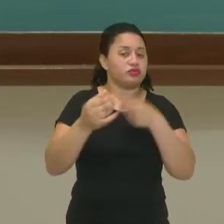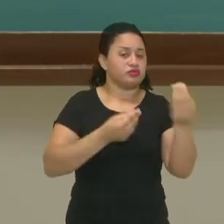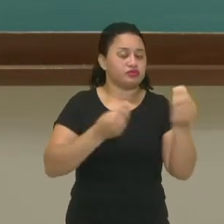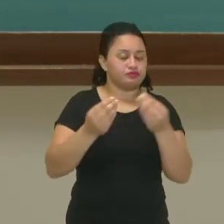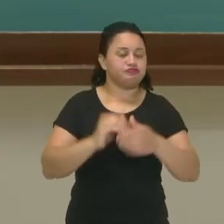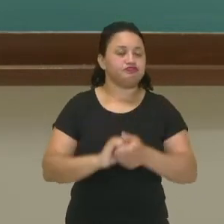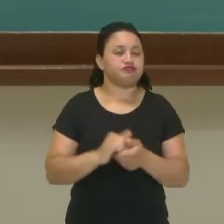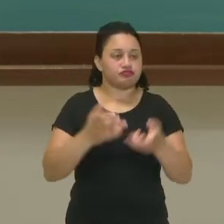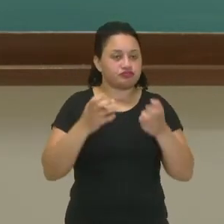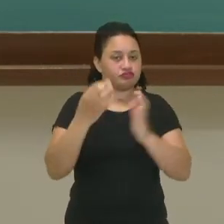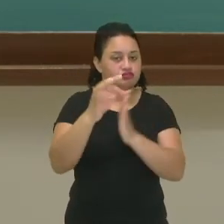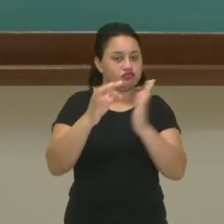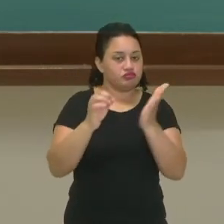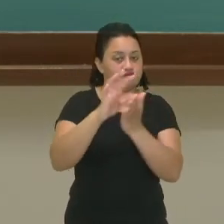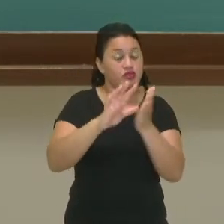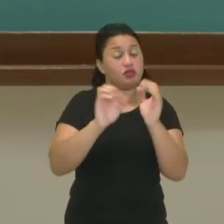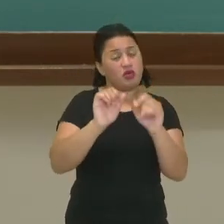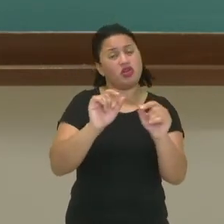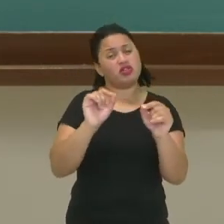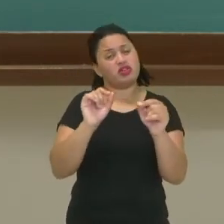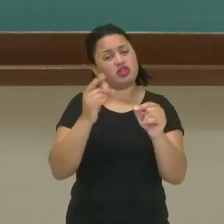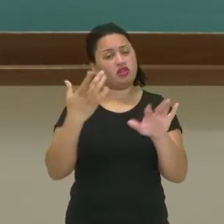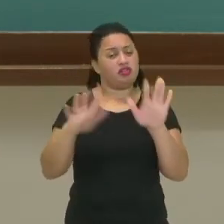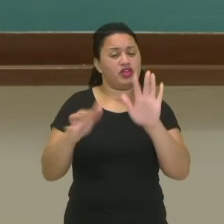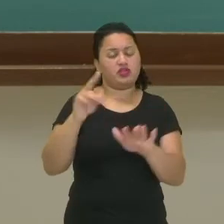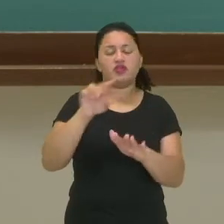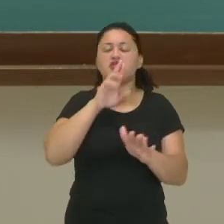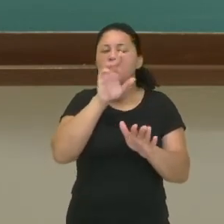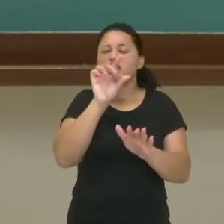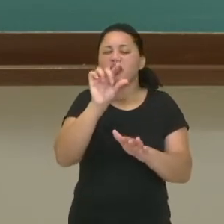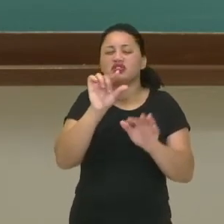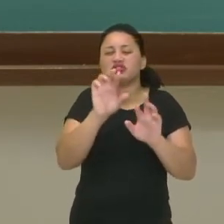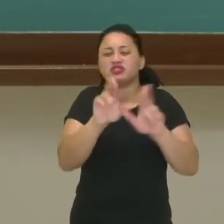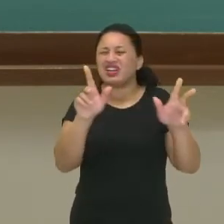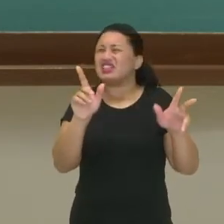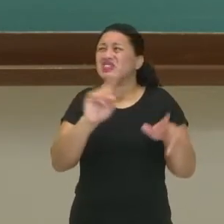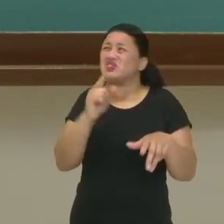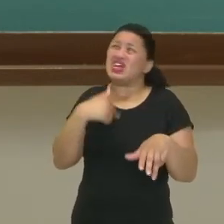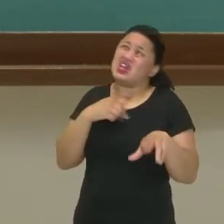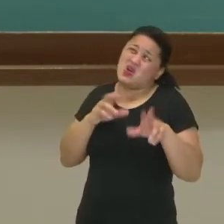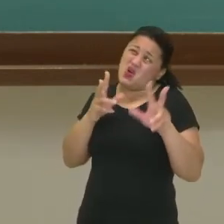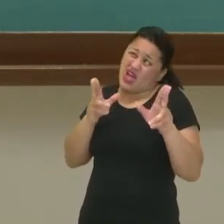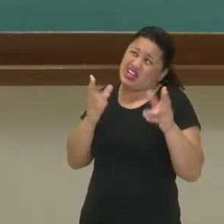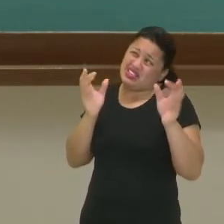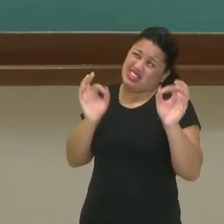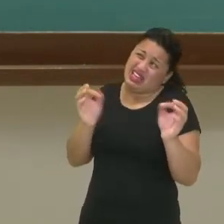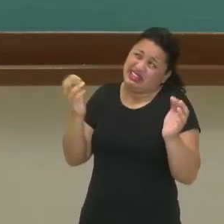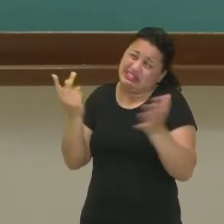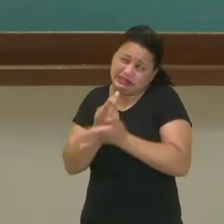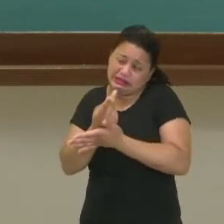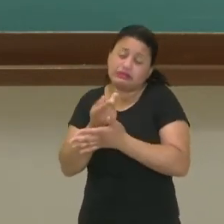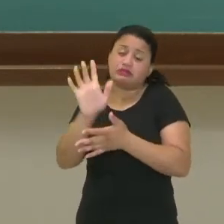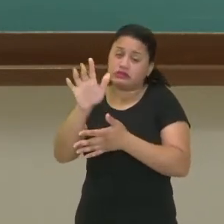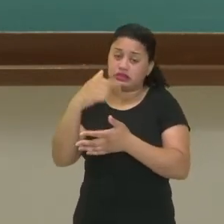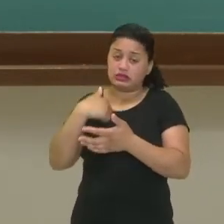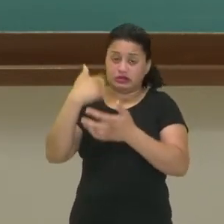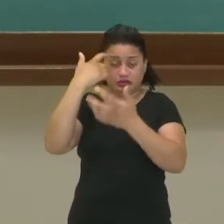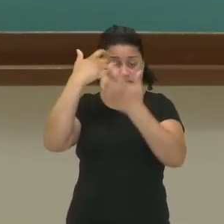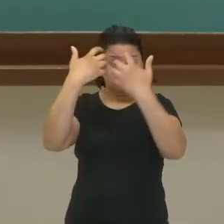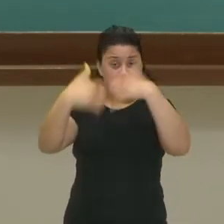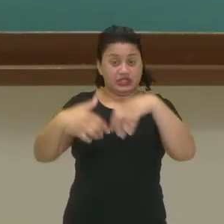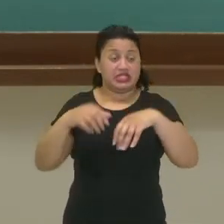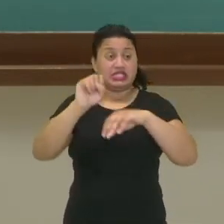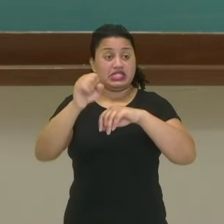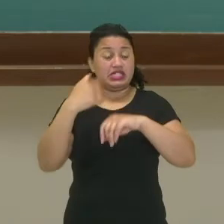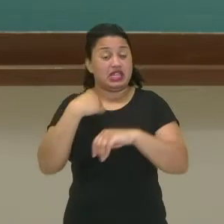olha a correção. Lembrando que você pode ter feito diferente. Ah, professor, não está igual. Será que está certo? Pensem se